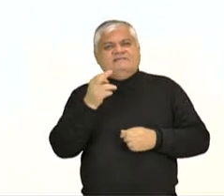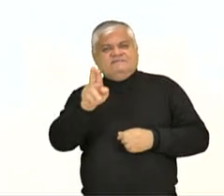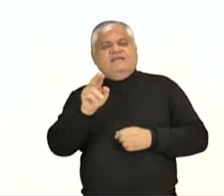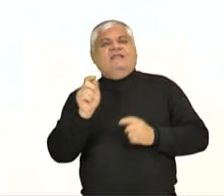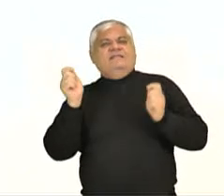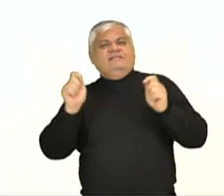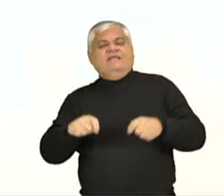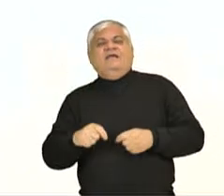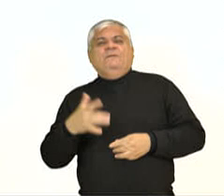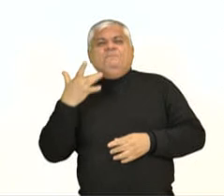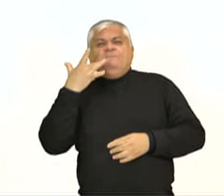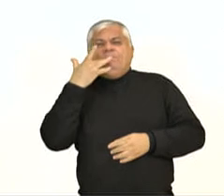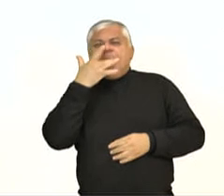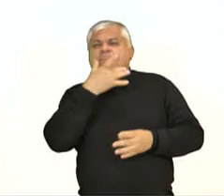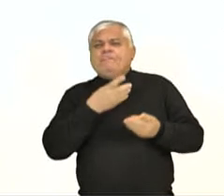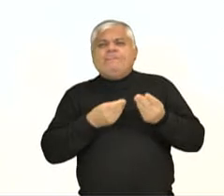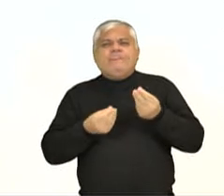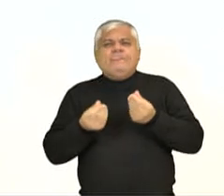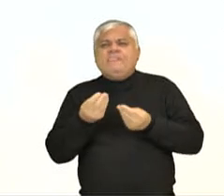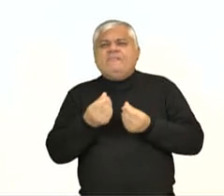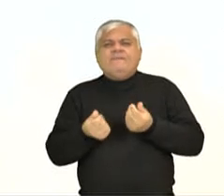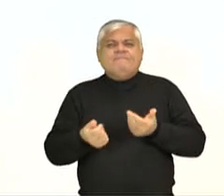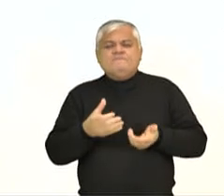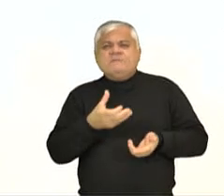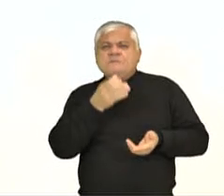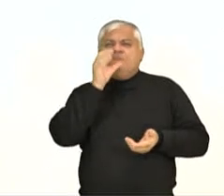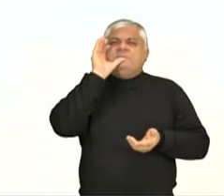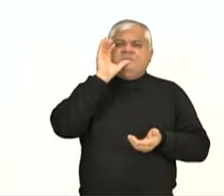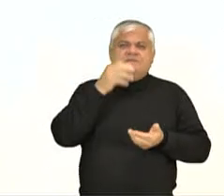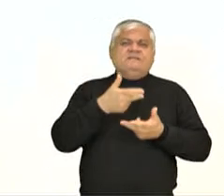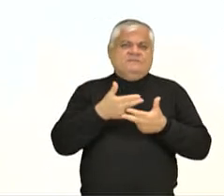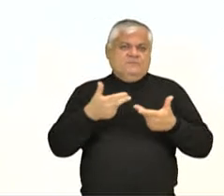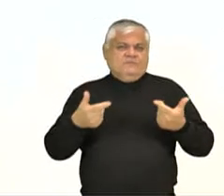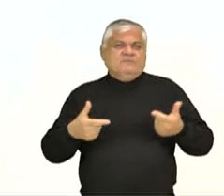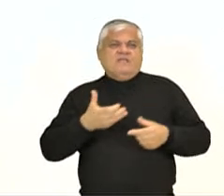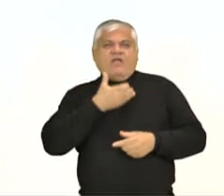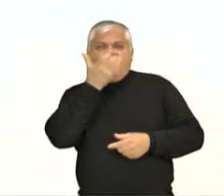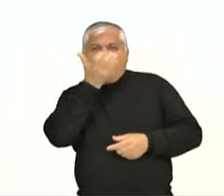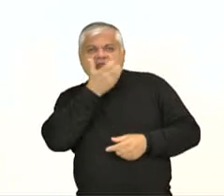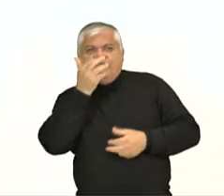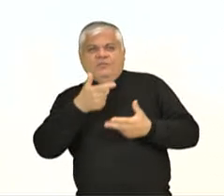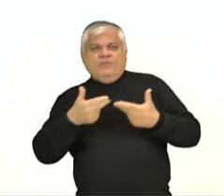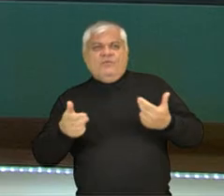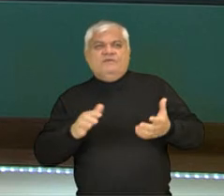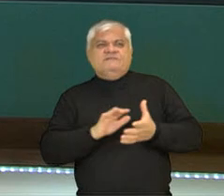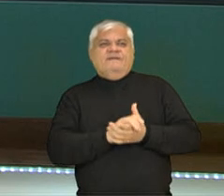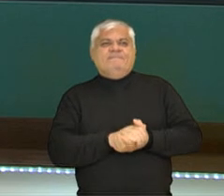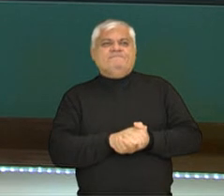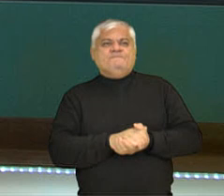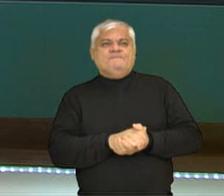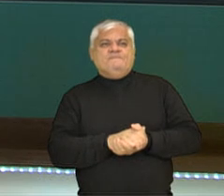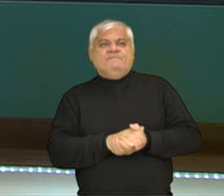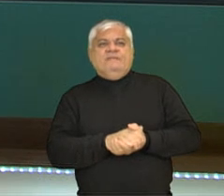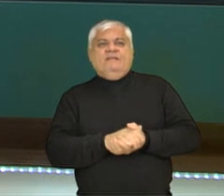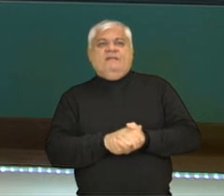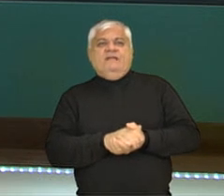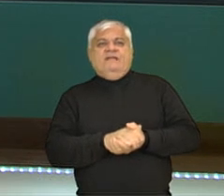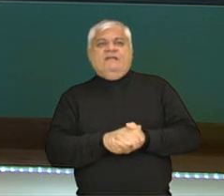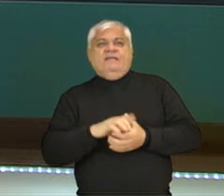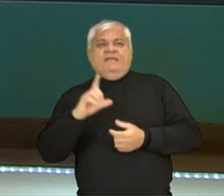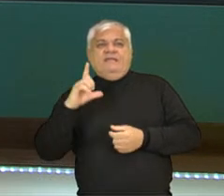poder dar o gosto que tem essas, a fruta e essas bebidas. Metanoato de etila,